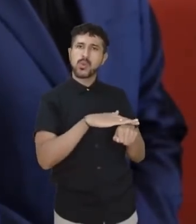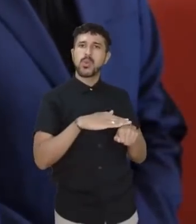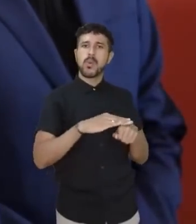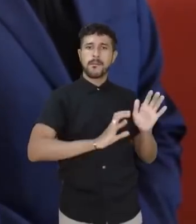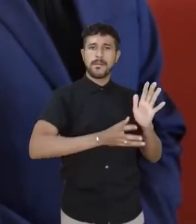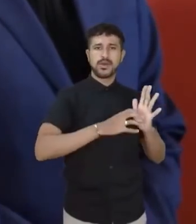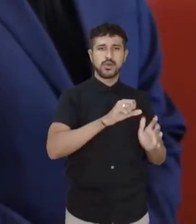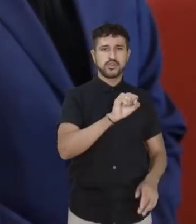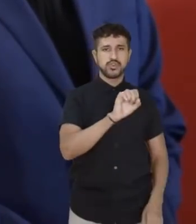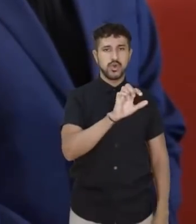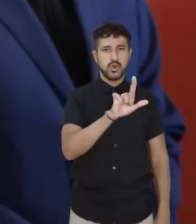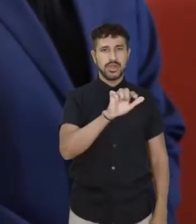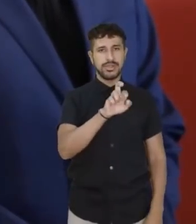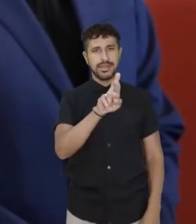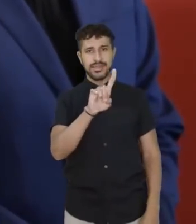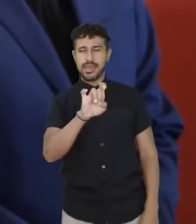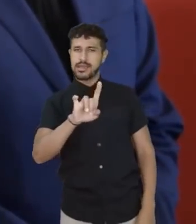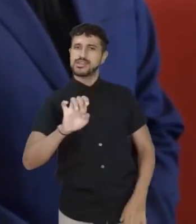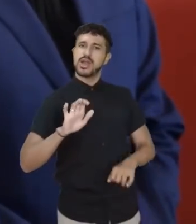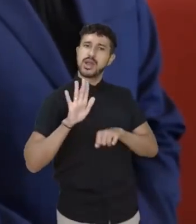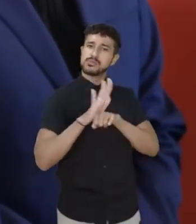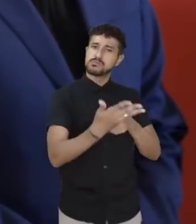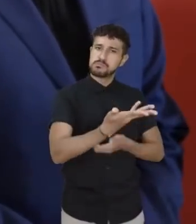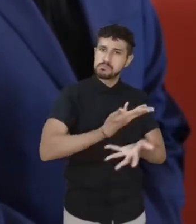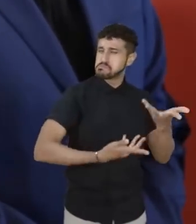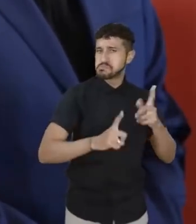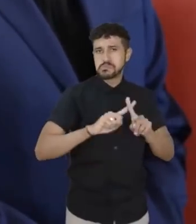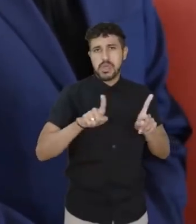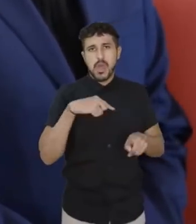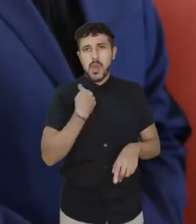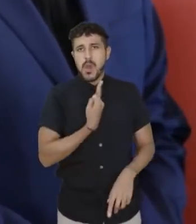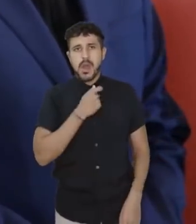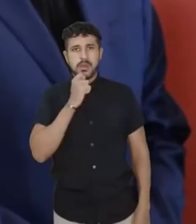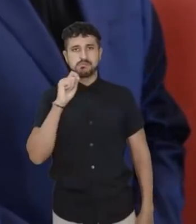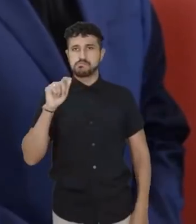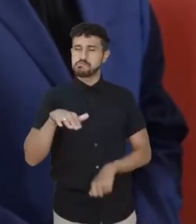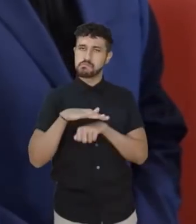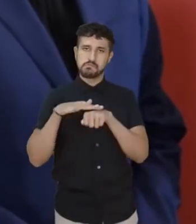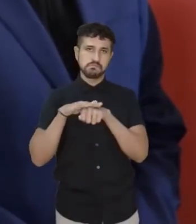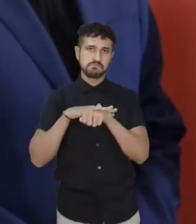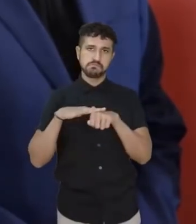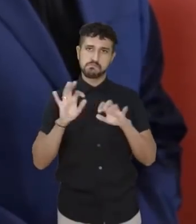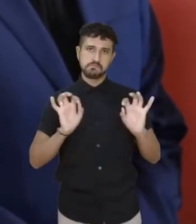tem ajudado nisso, mas nós não conversamos ainda.